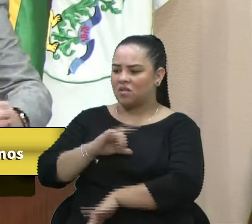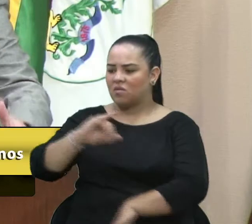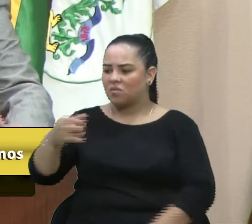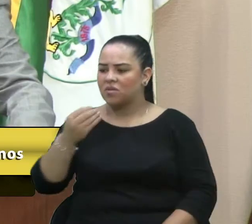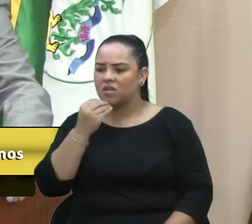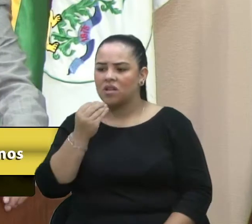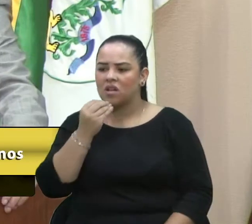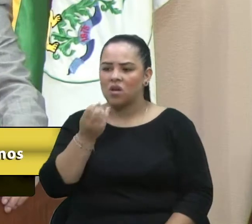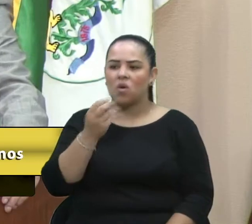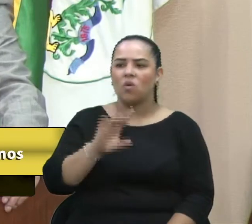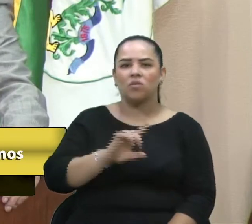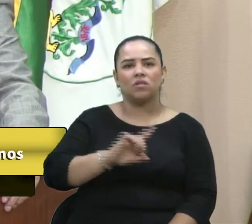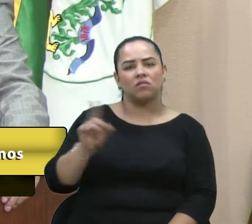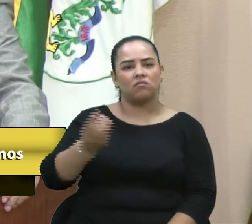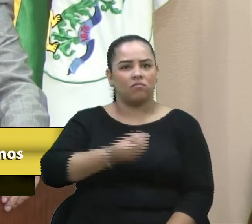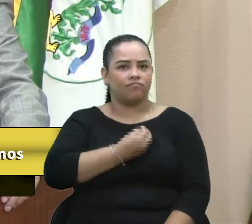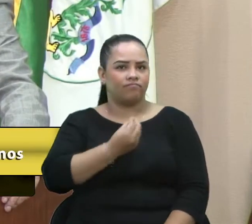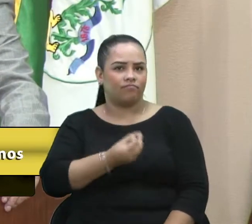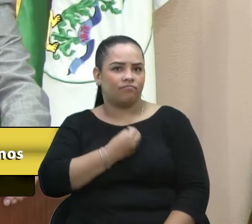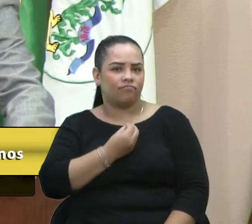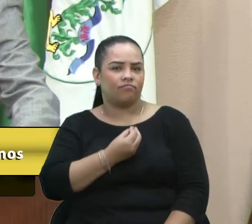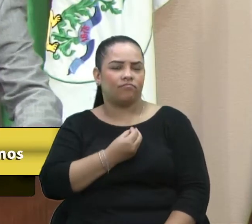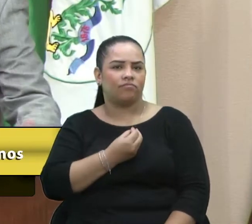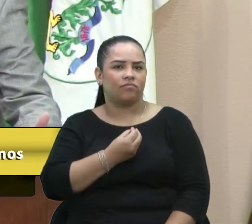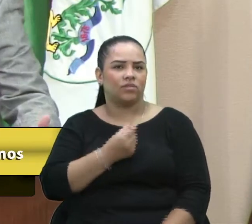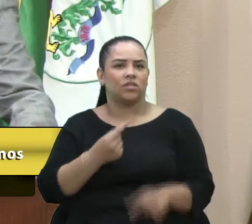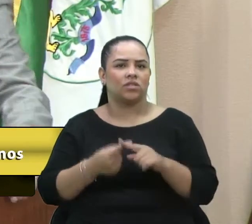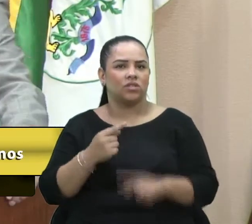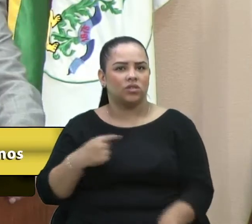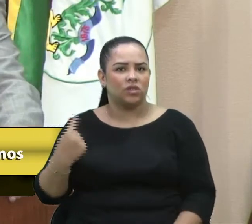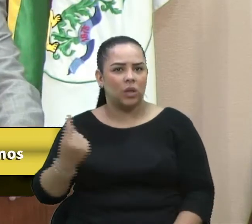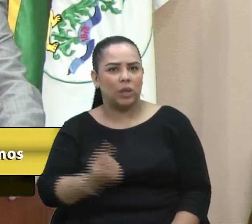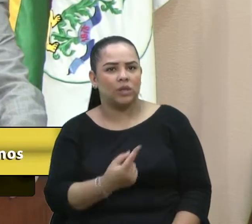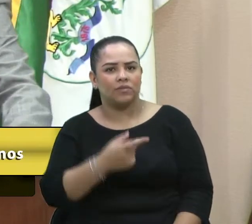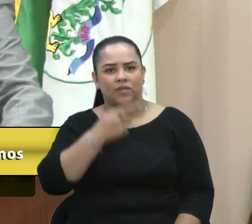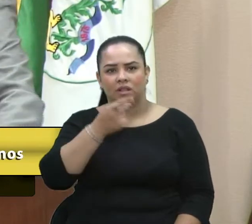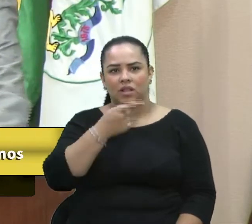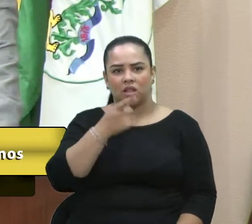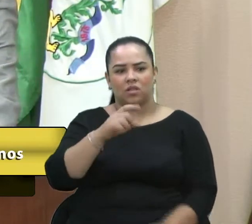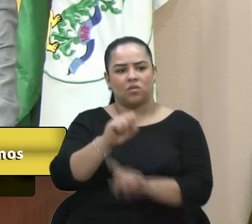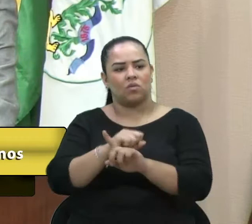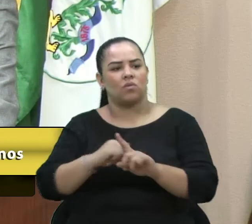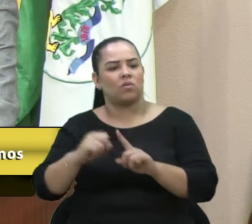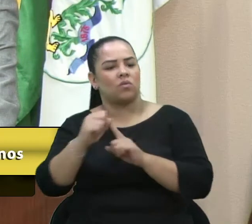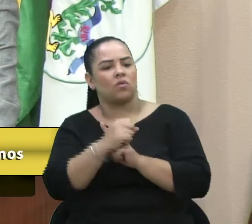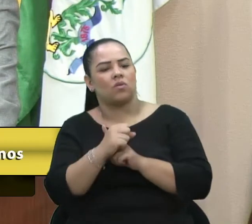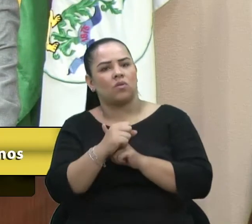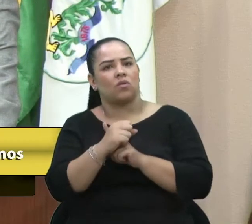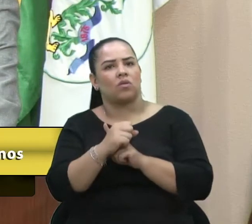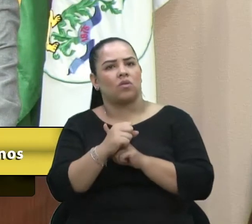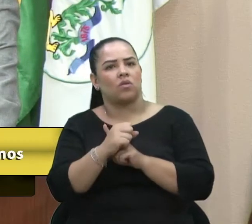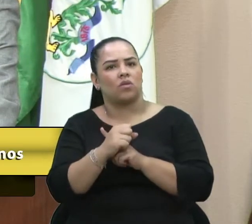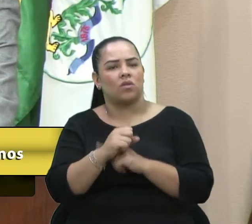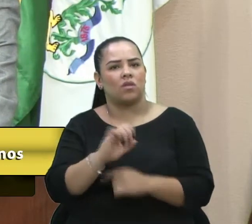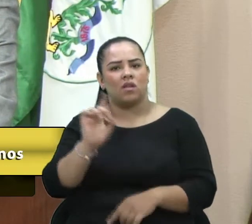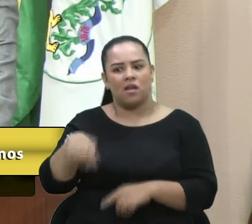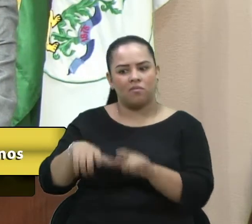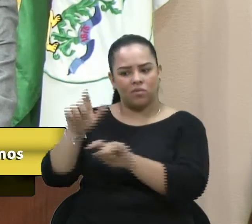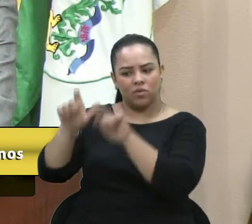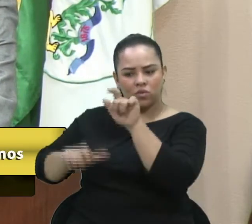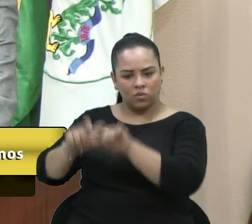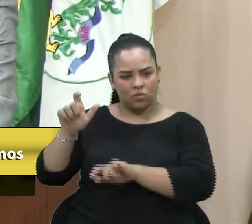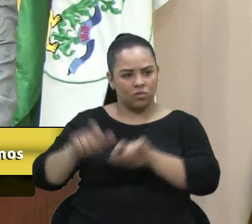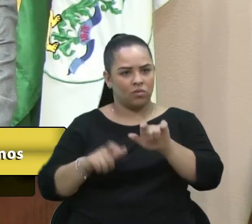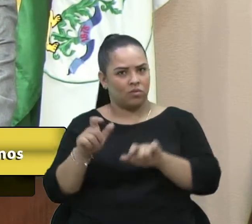ou não na vida. Quando nós falamos de sociedade, nós falamos de